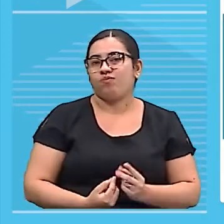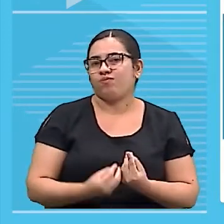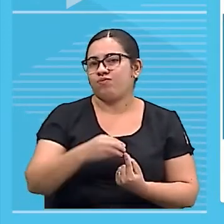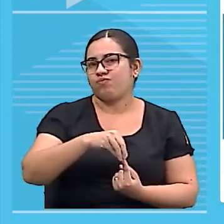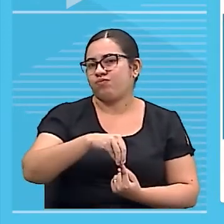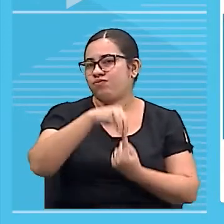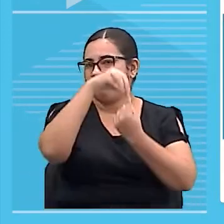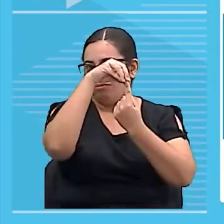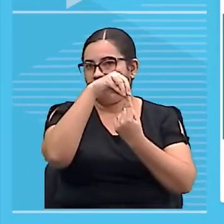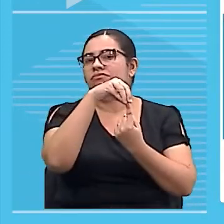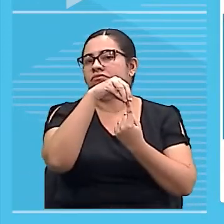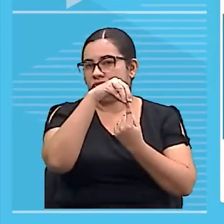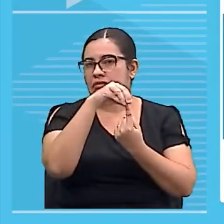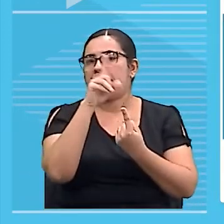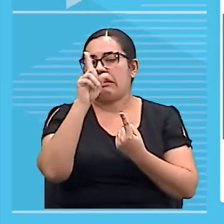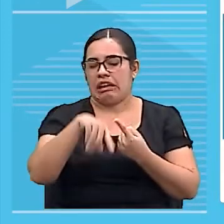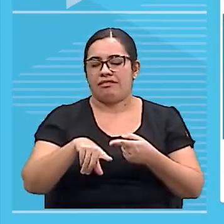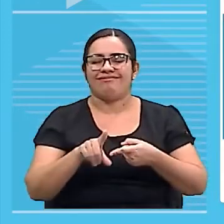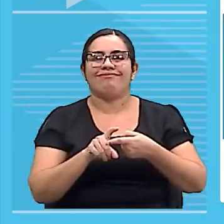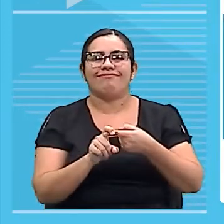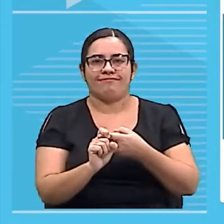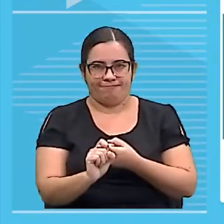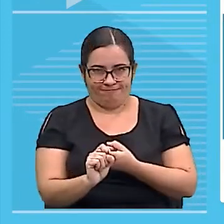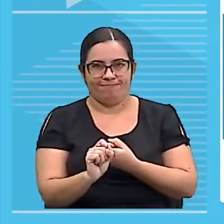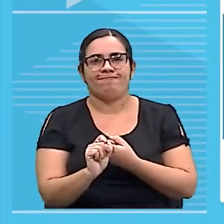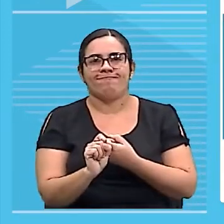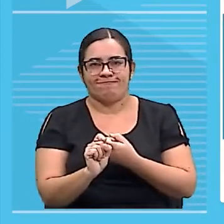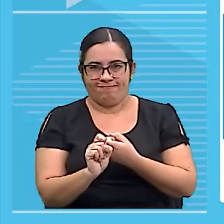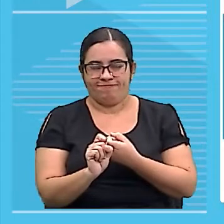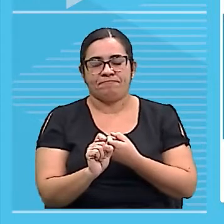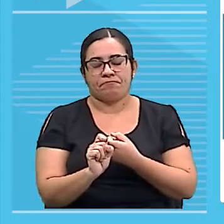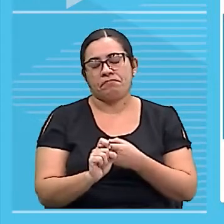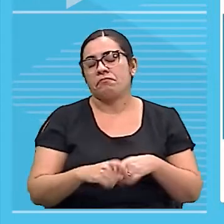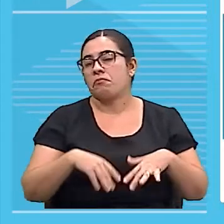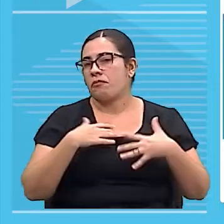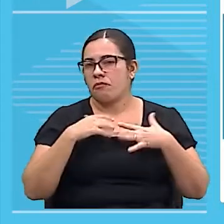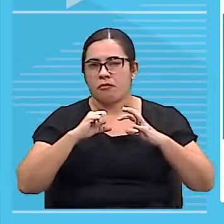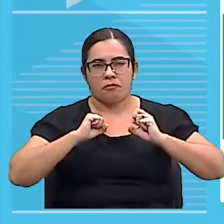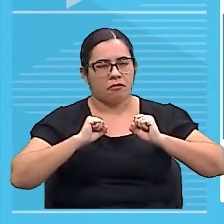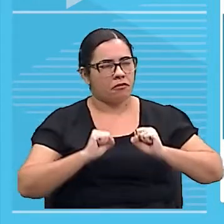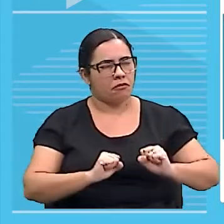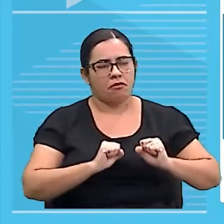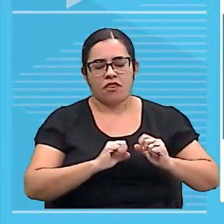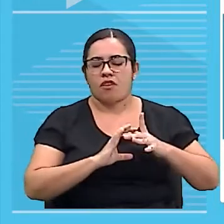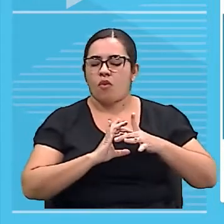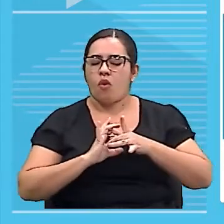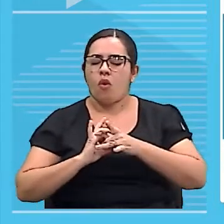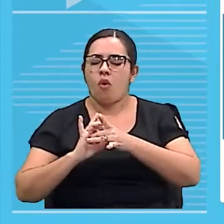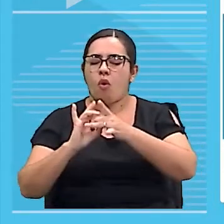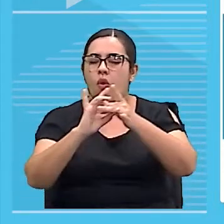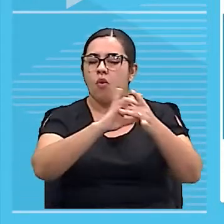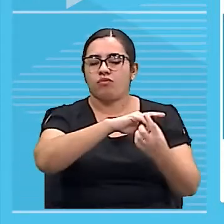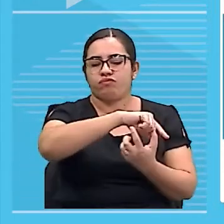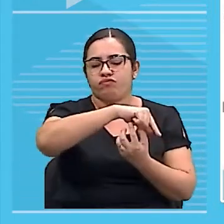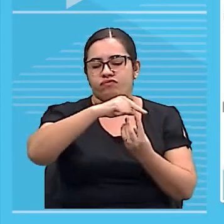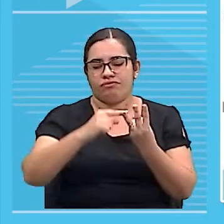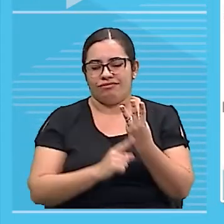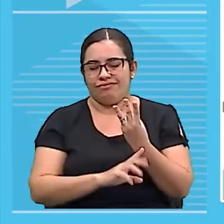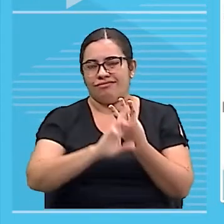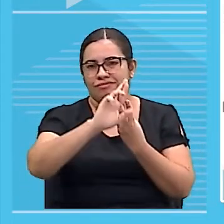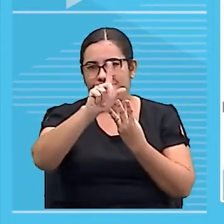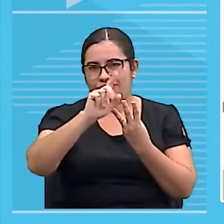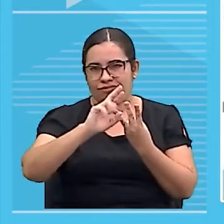único lamento resistores tá e eu posso unilus de três maneiras diferentes